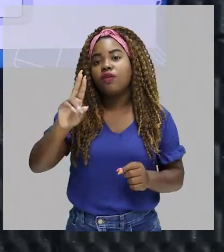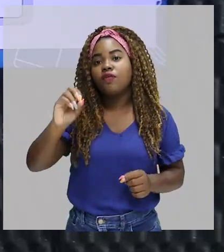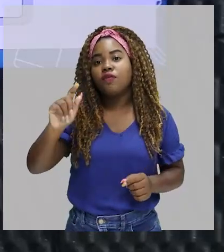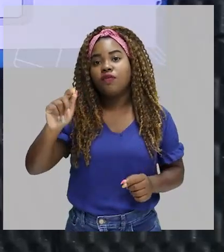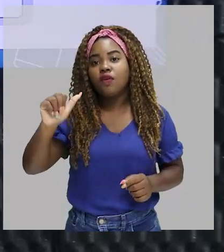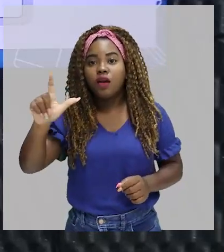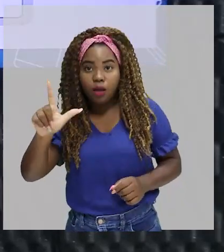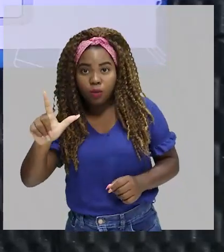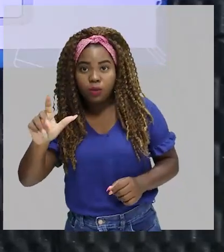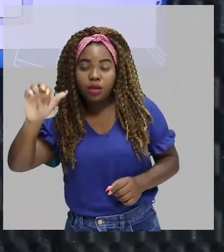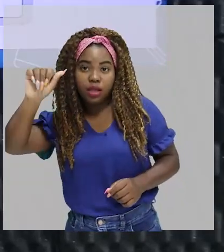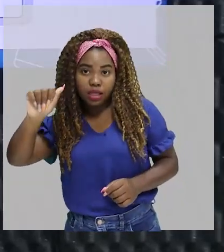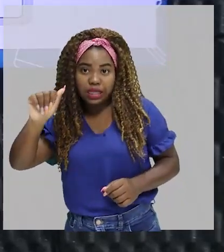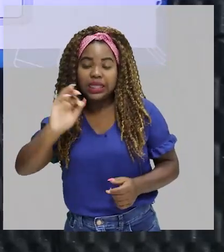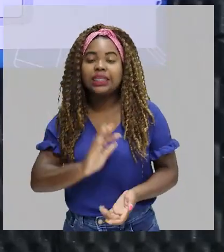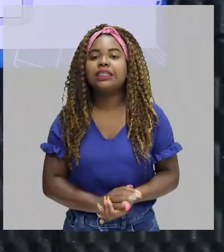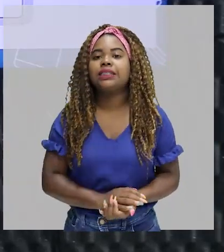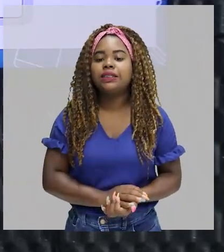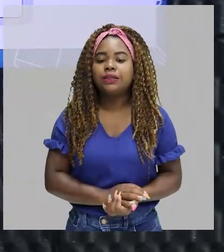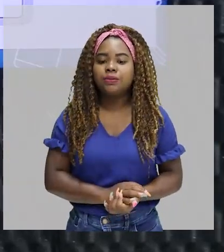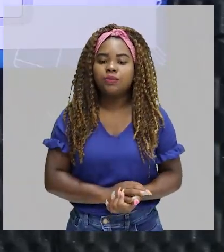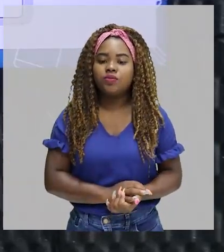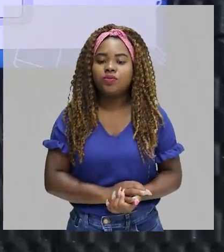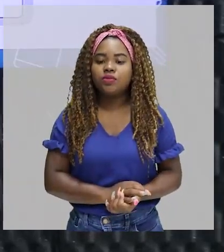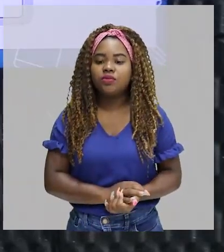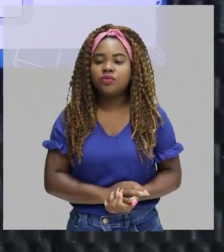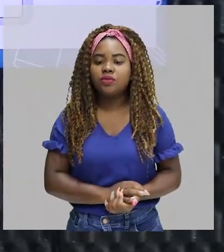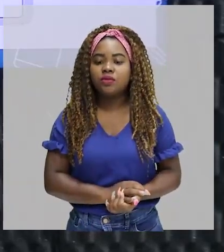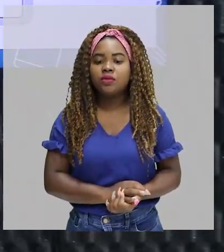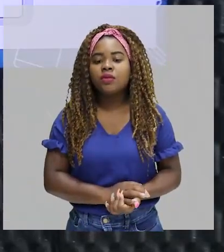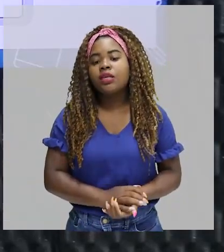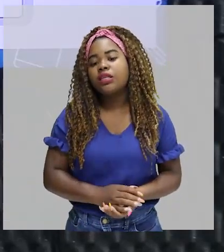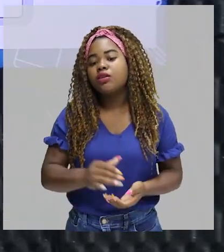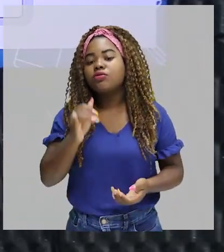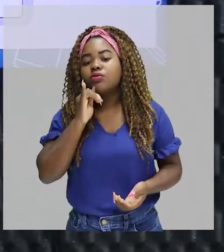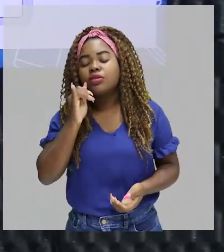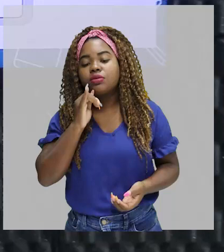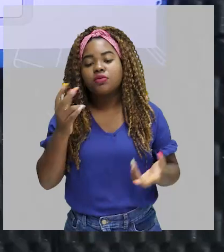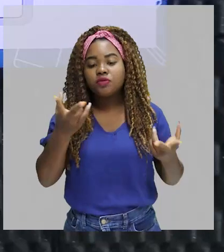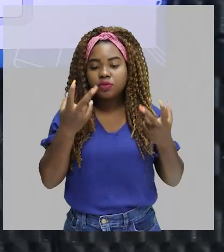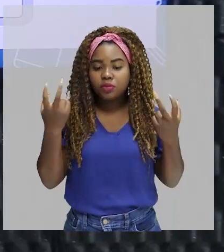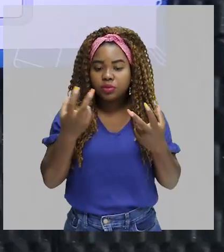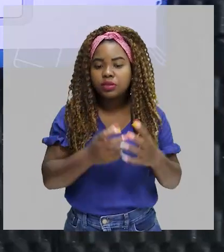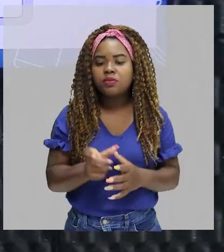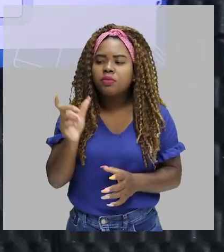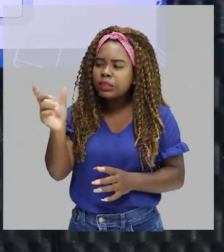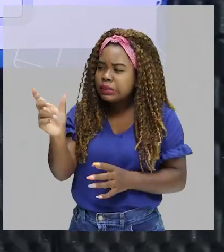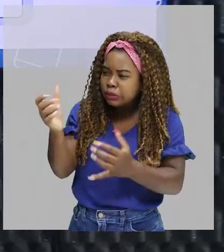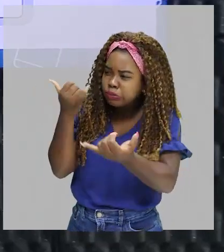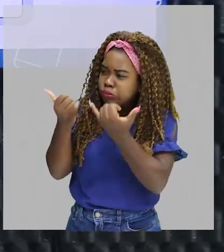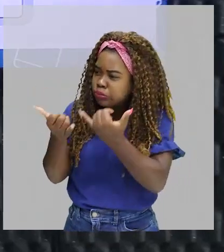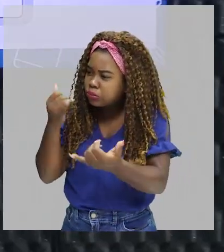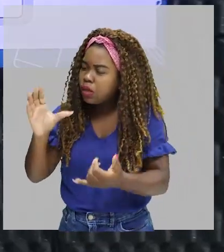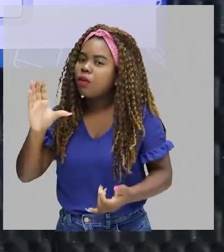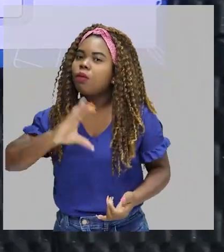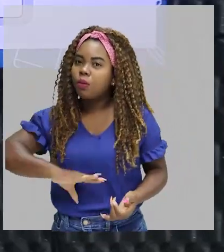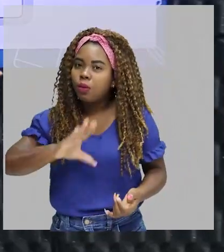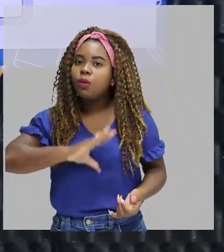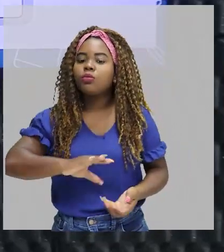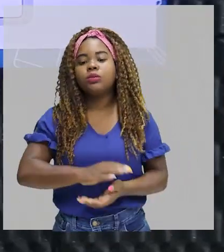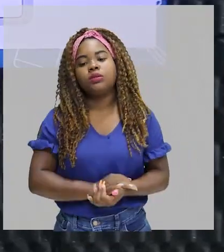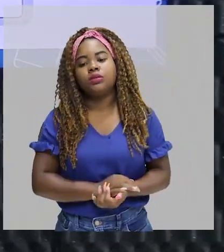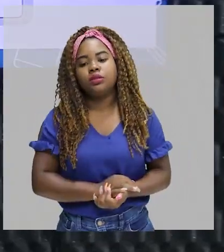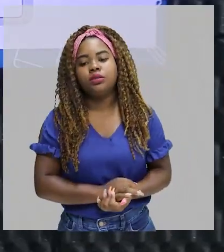muda só uma letrinha. Então, são exemplos que nós vamos observar de palavras muito parecidas ou semelhantes.